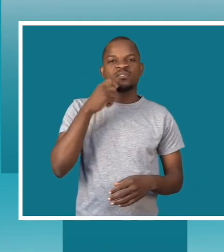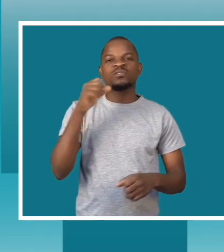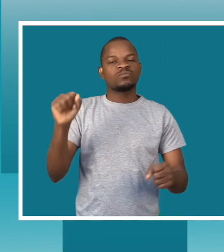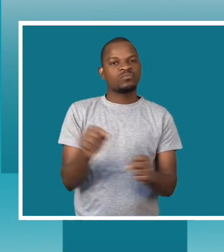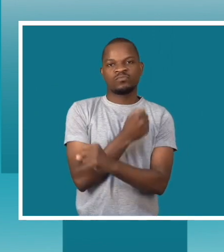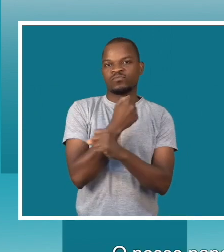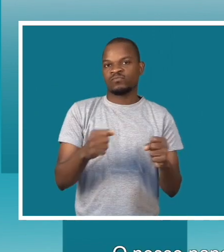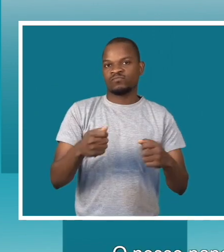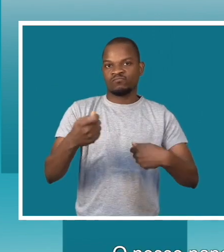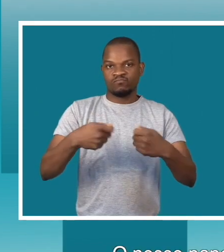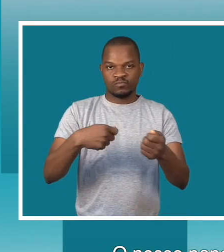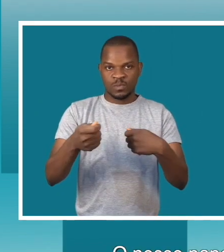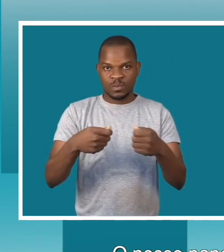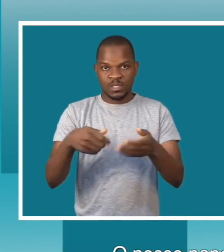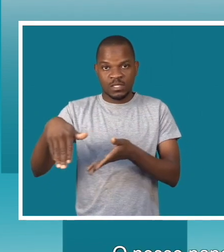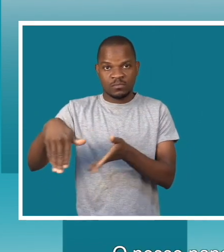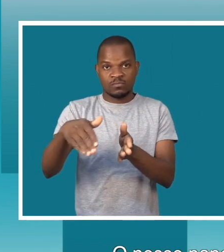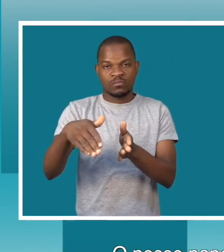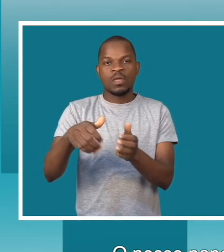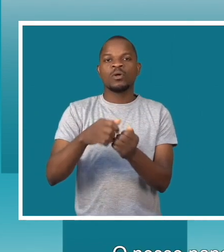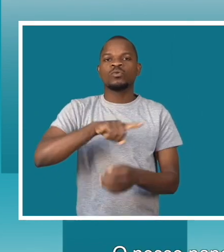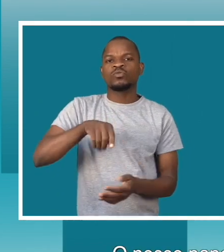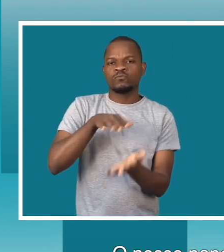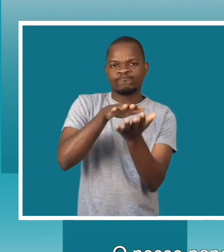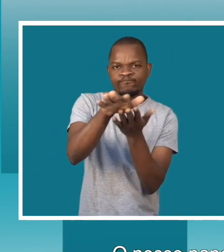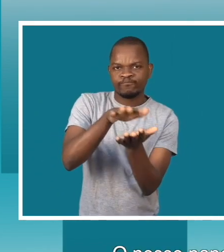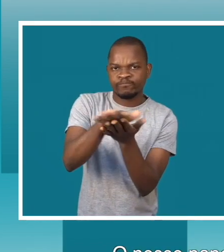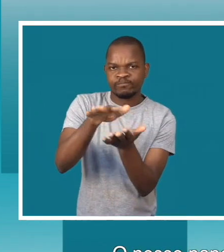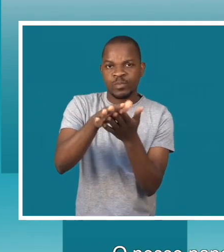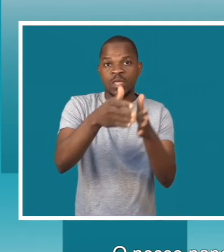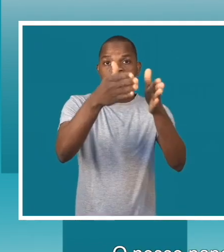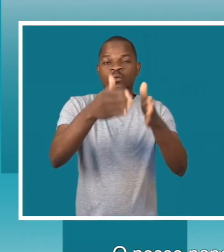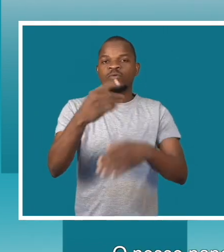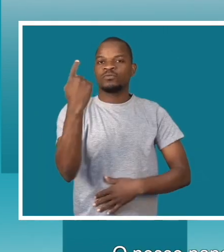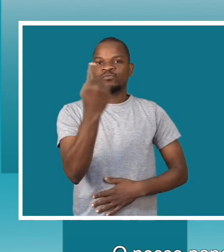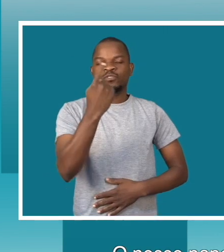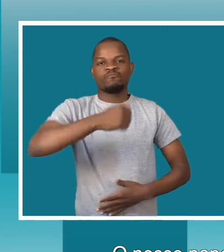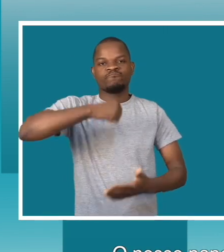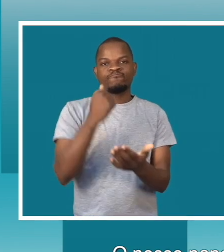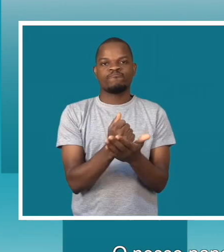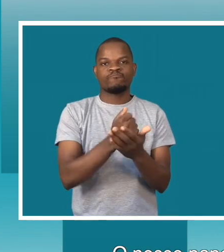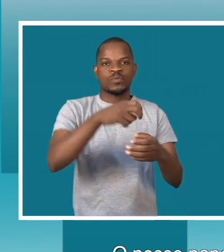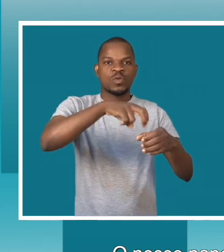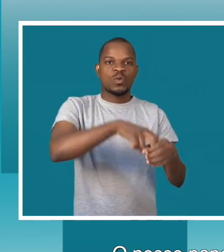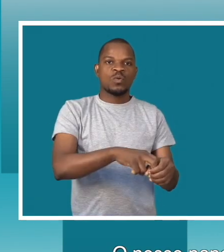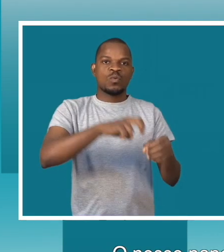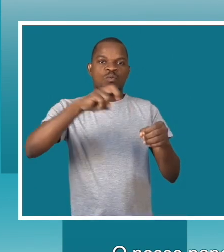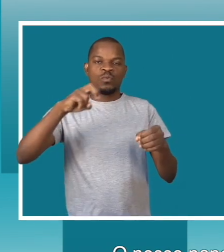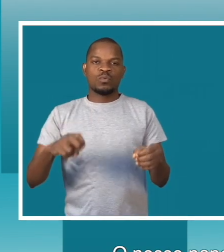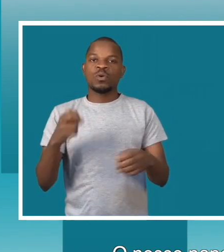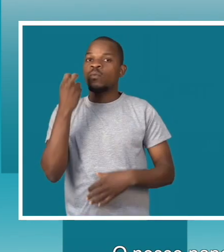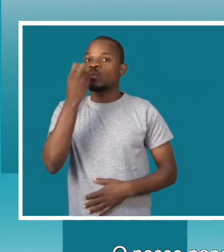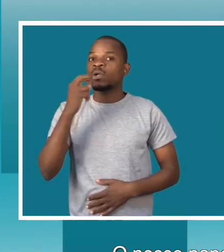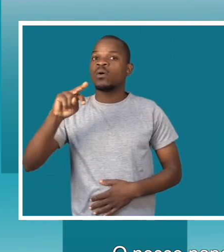nos passeios. Nosso papel é passarmos, sensibilizar para que de uma forma voluntária possa sair